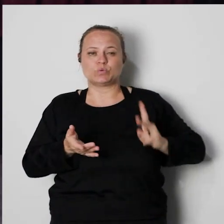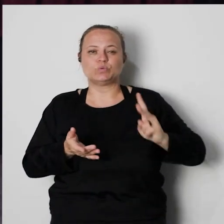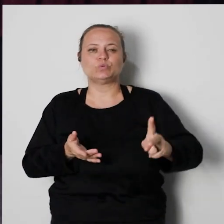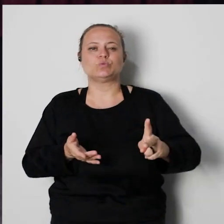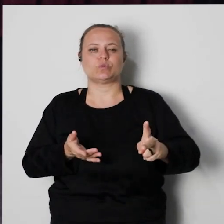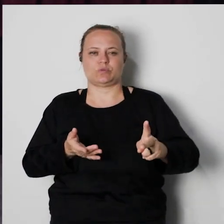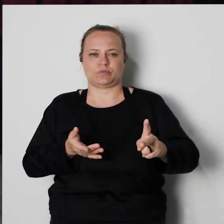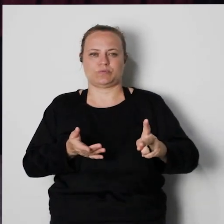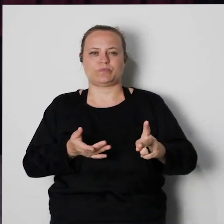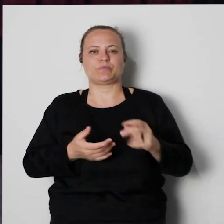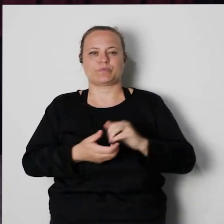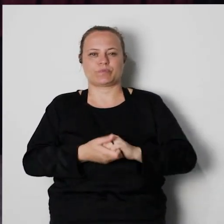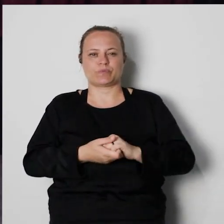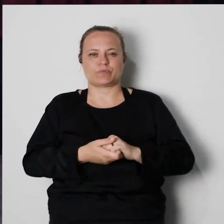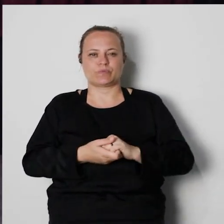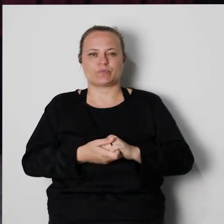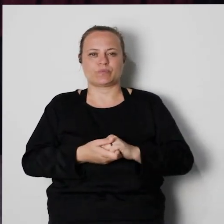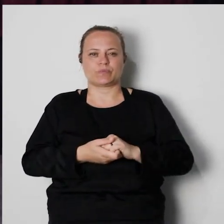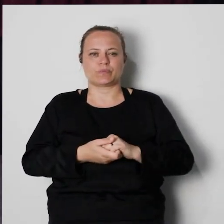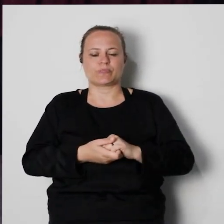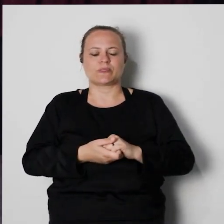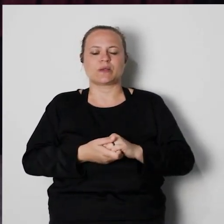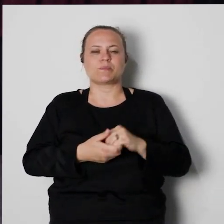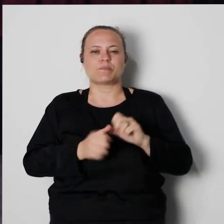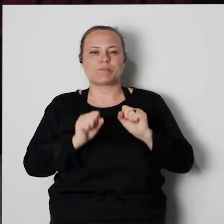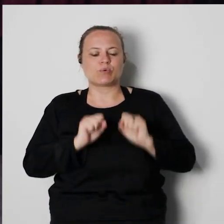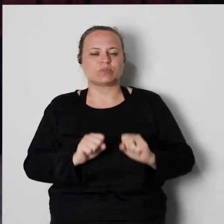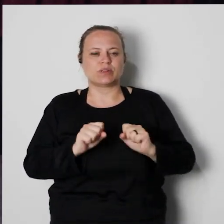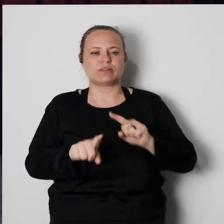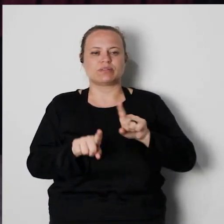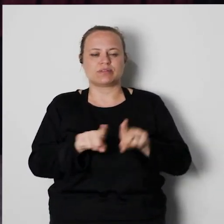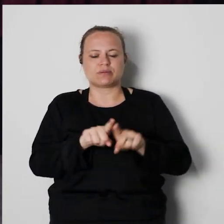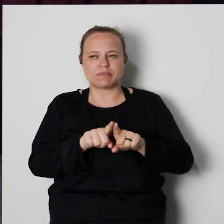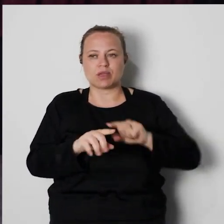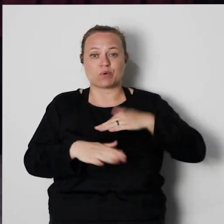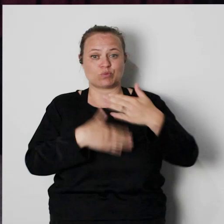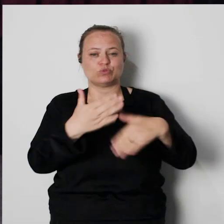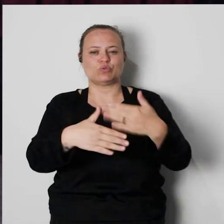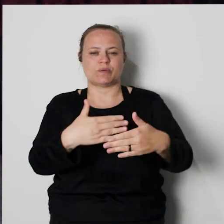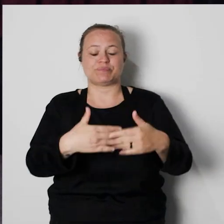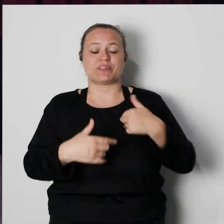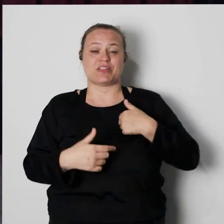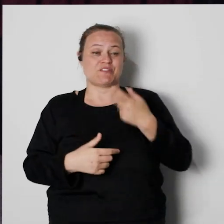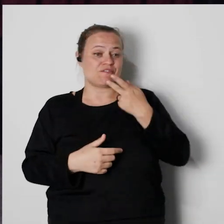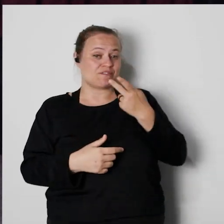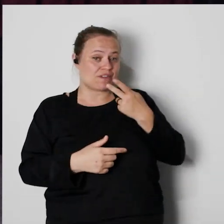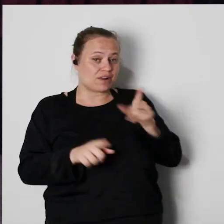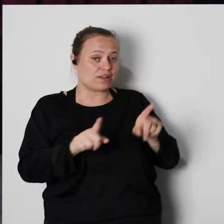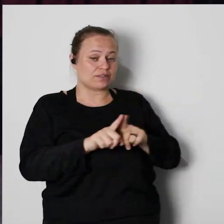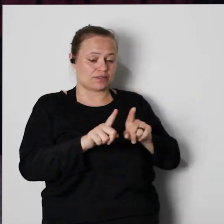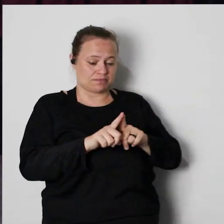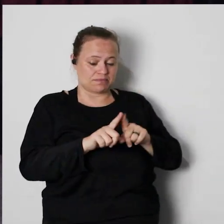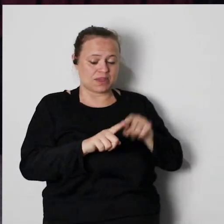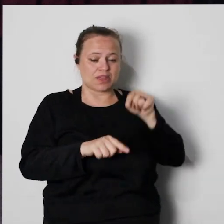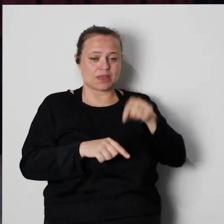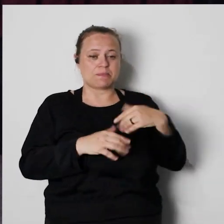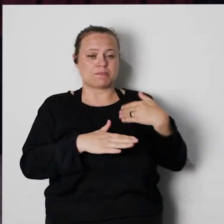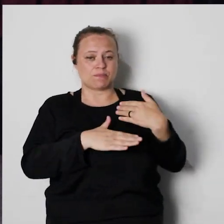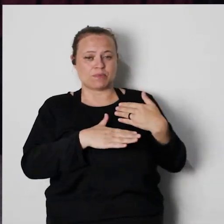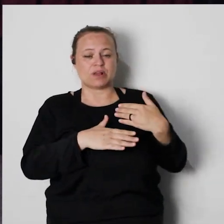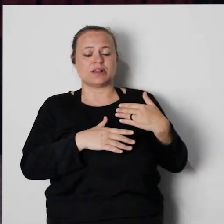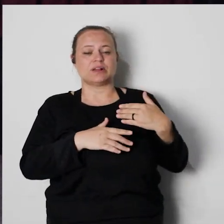que aconteceu e fica muito mais fácil a articulação, a luta, né, para a